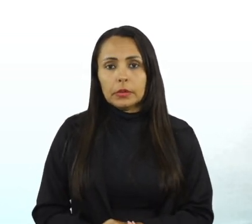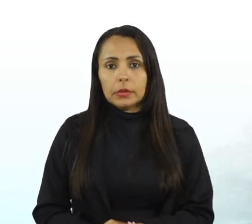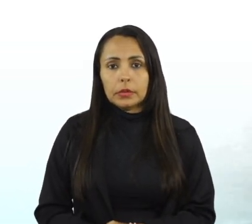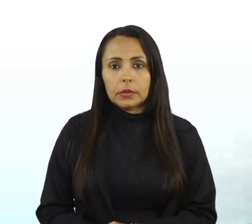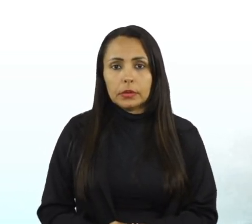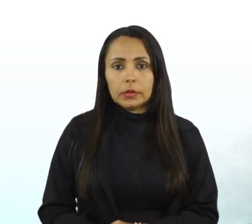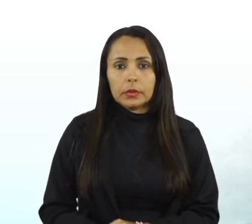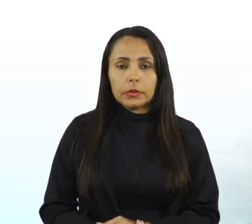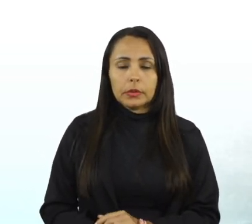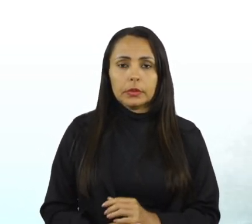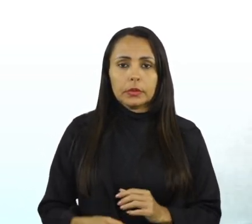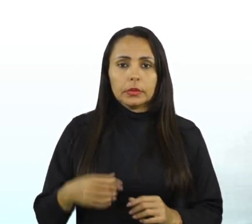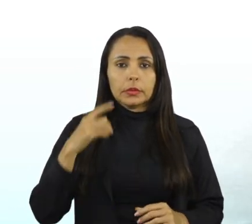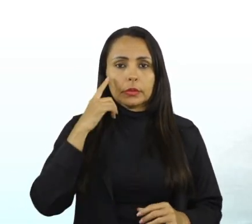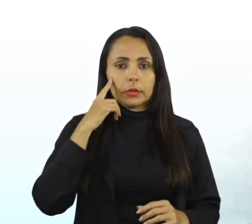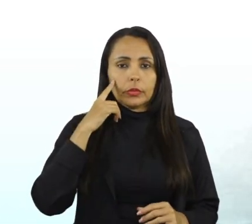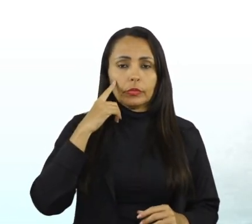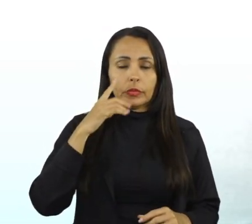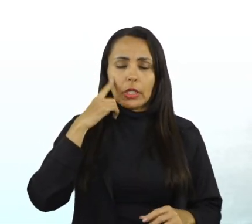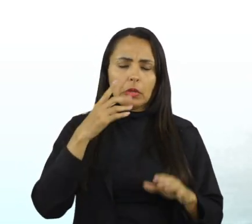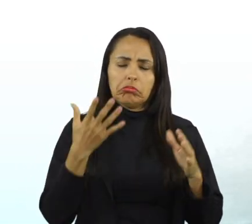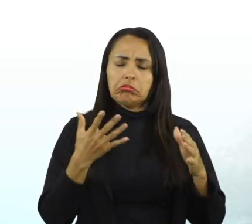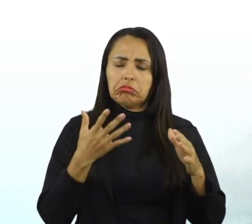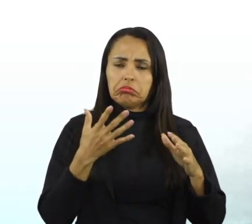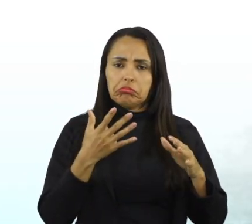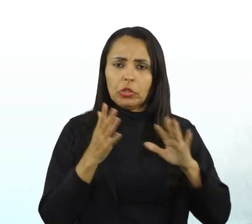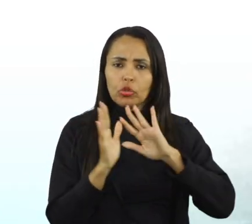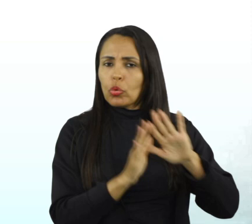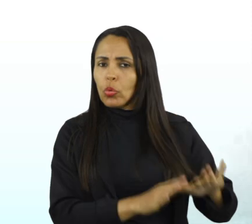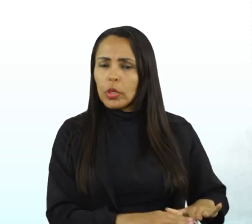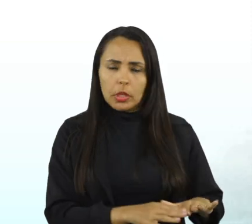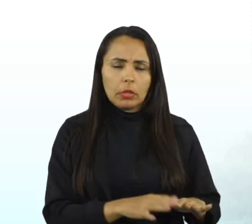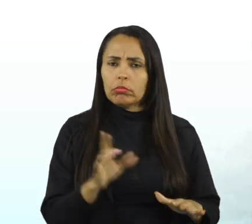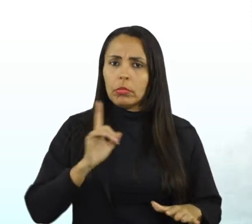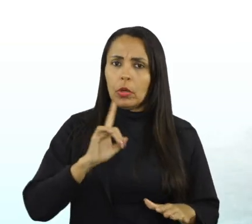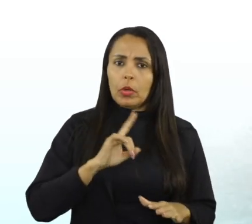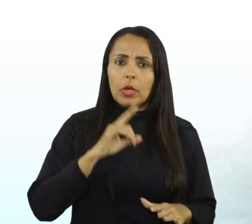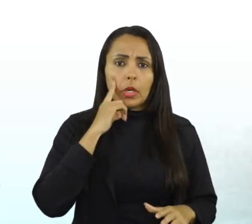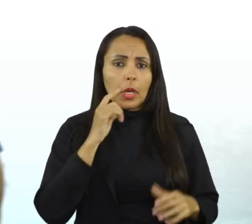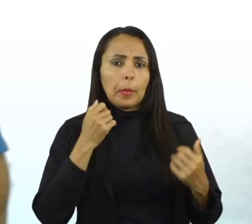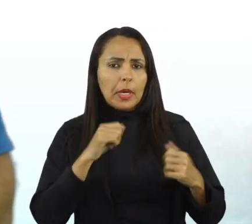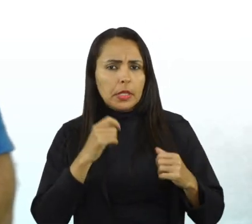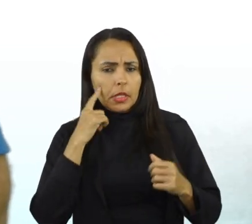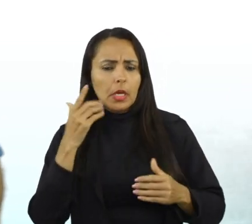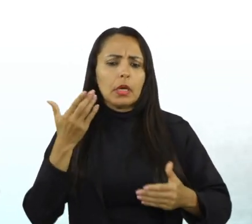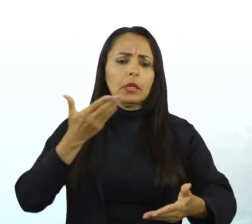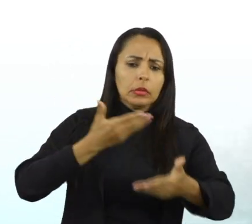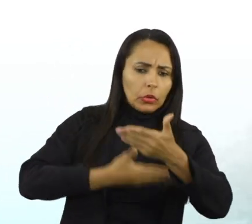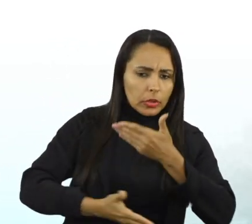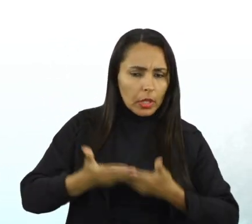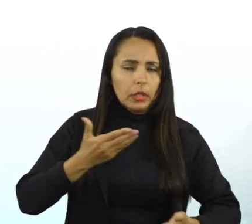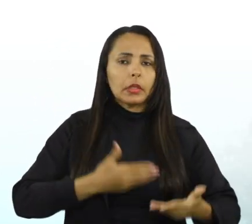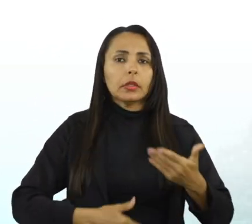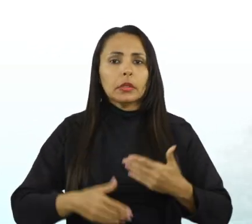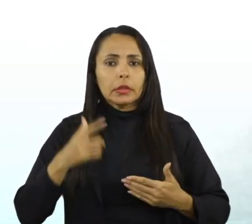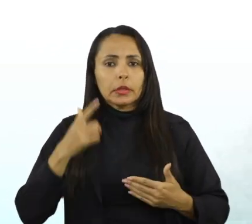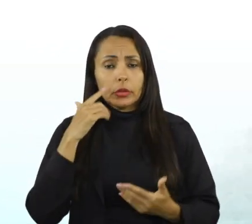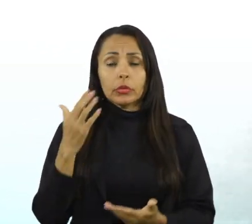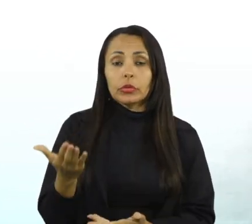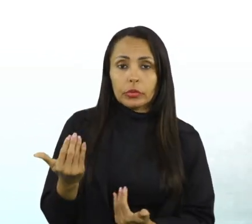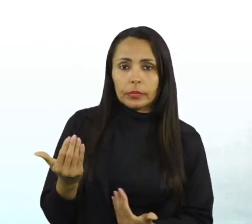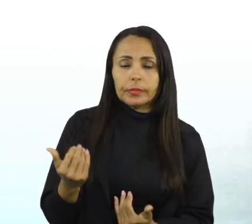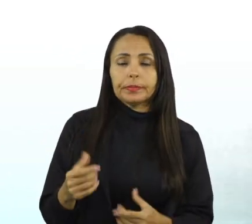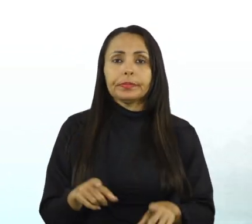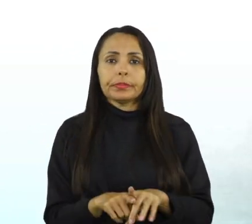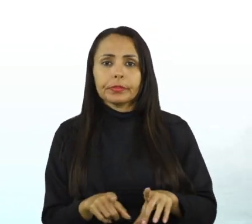não ficar excluídas. Não. Tem que procurar socializar, com os jovens. Os jovens também